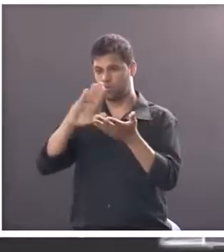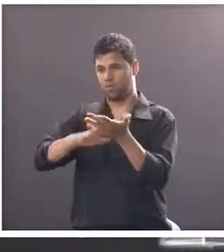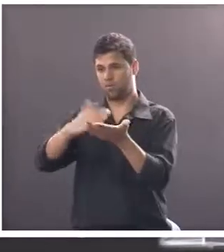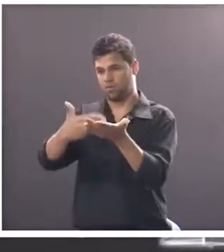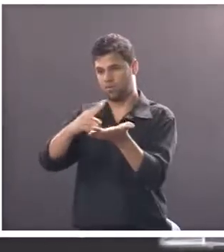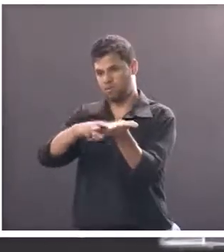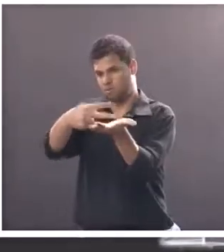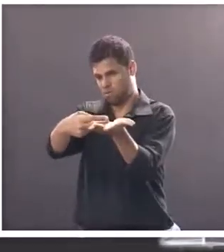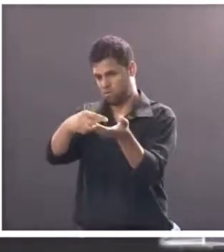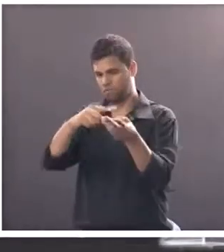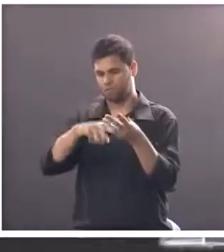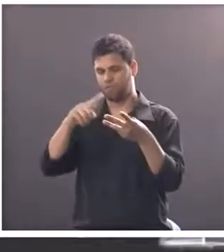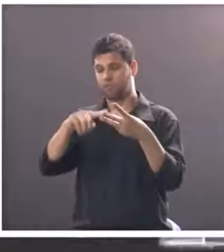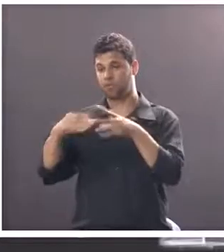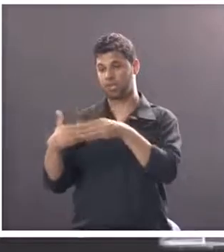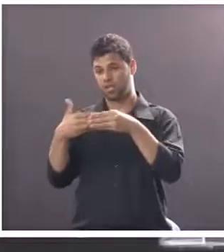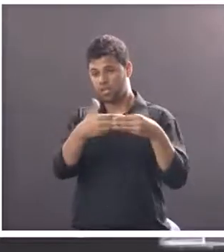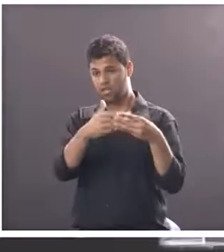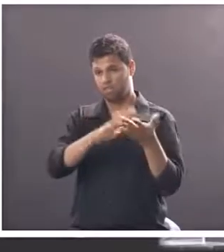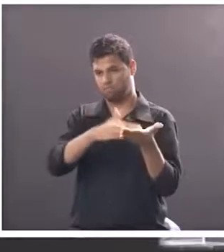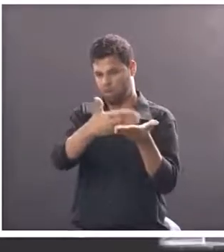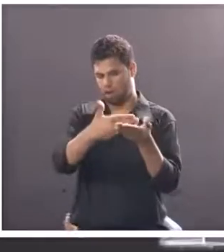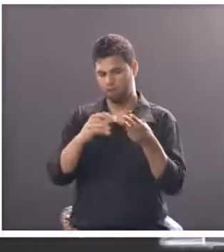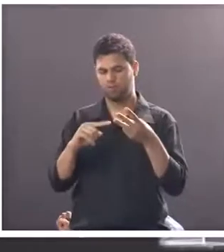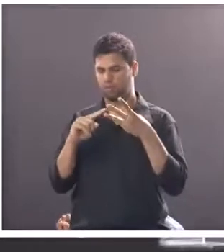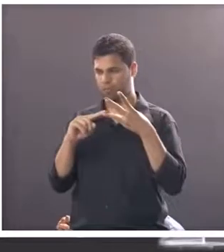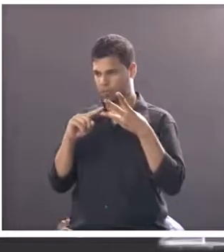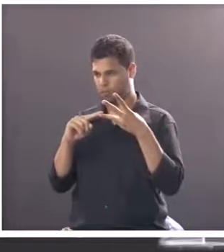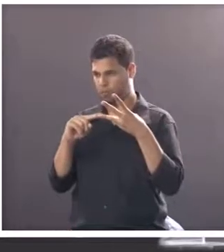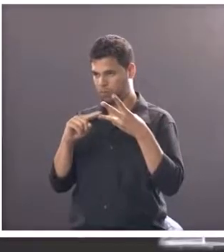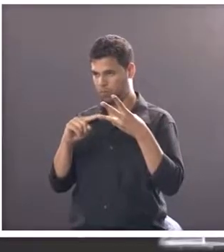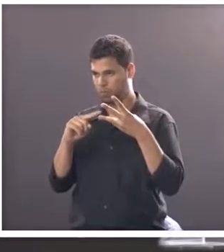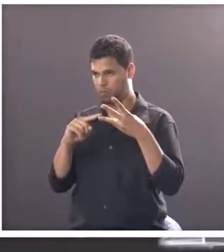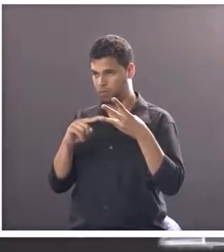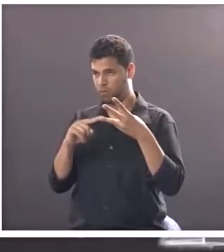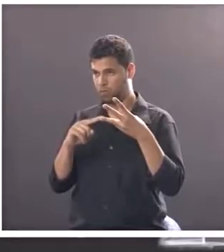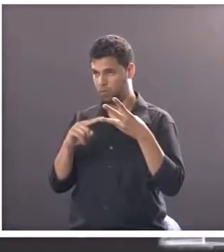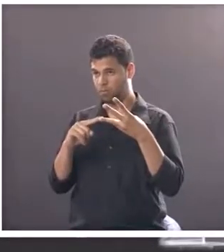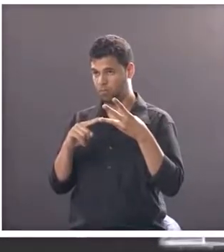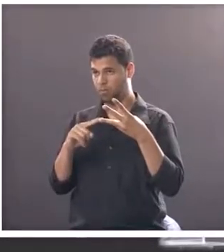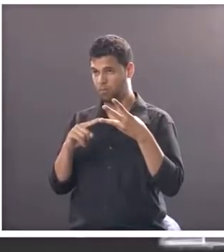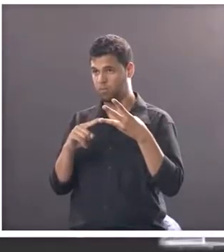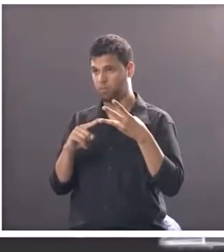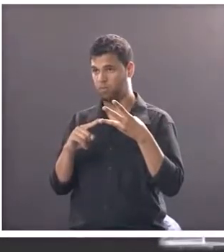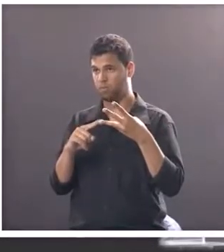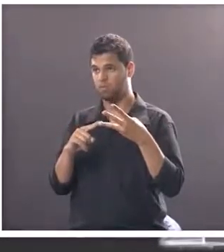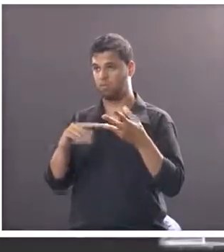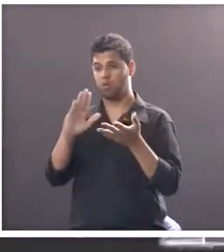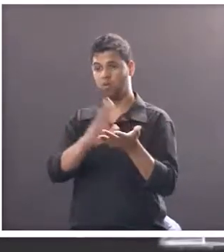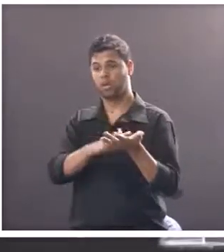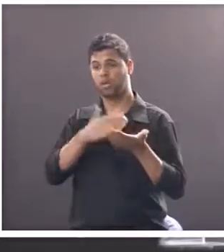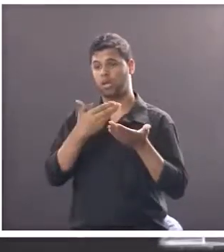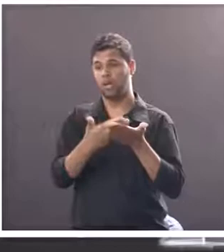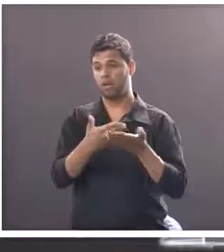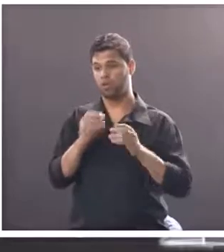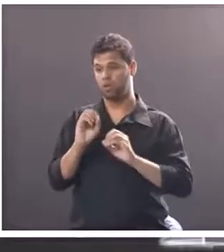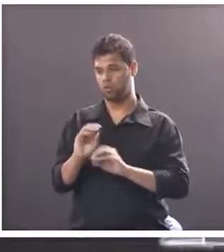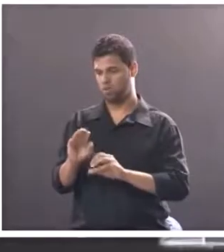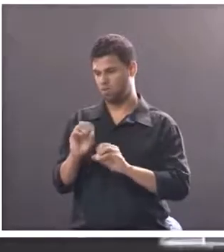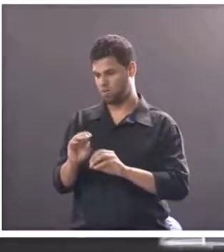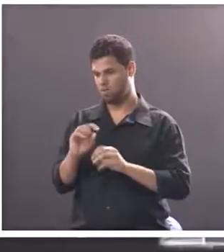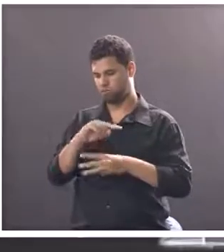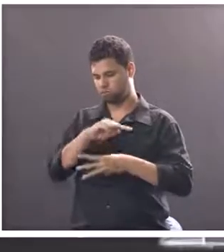tradutor-intérprete, o guia-intérprete e o tradutor educacional,